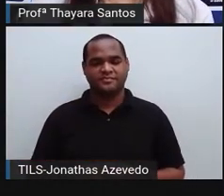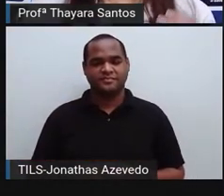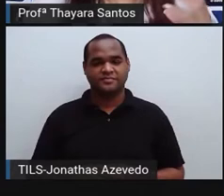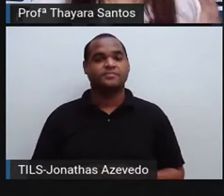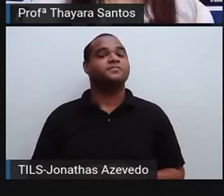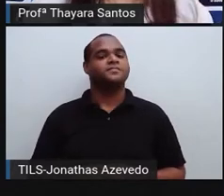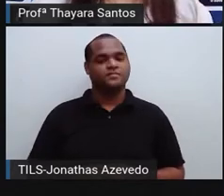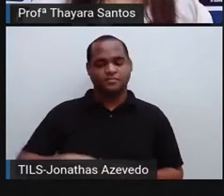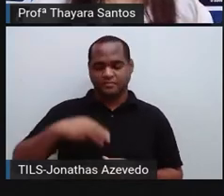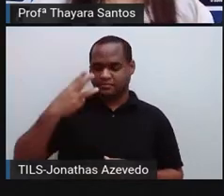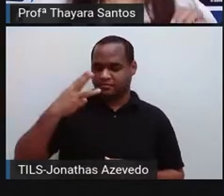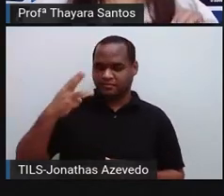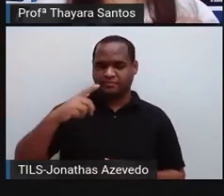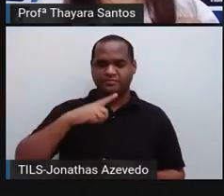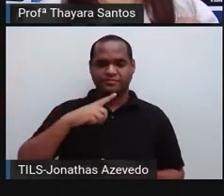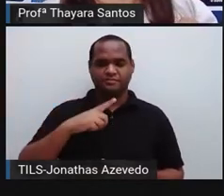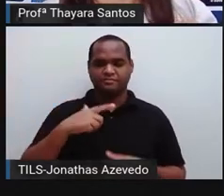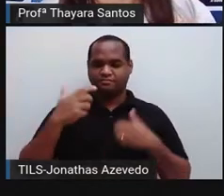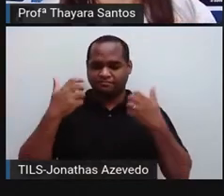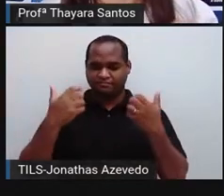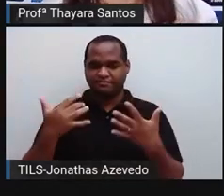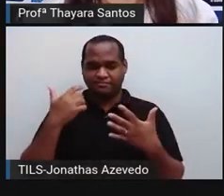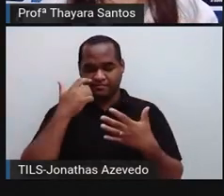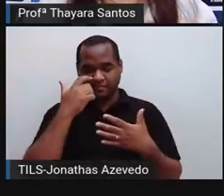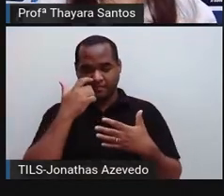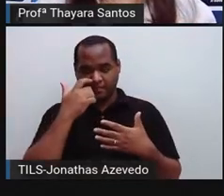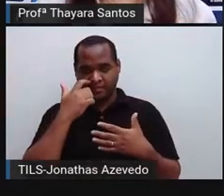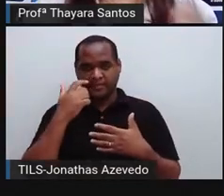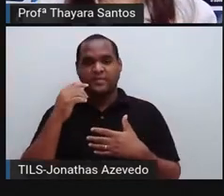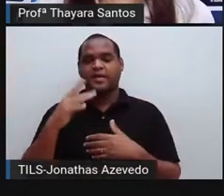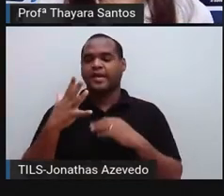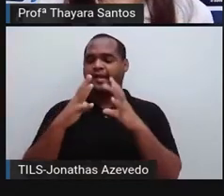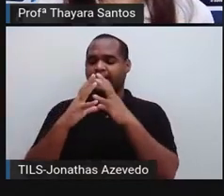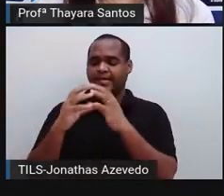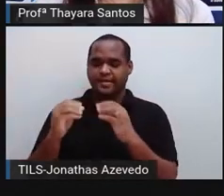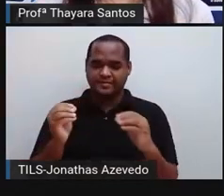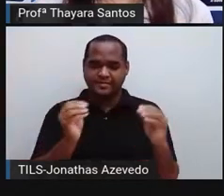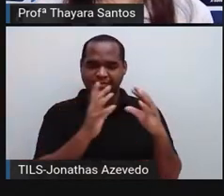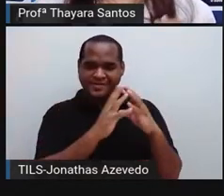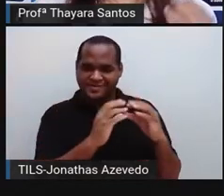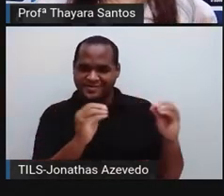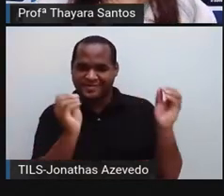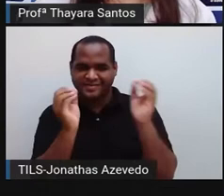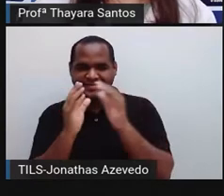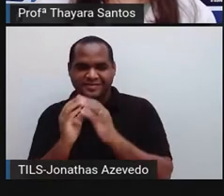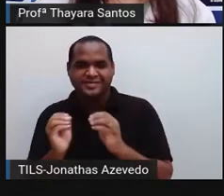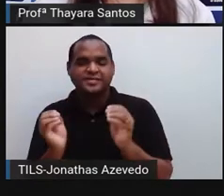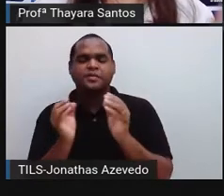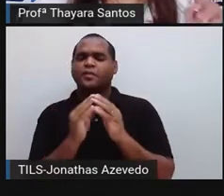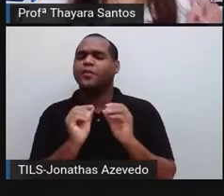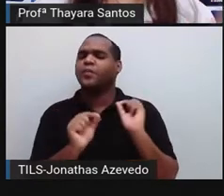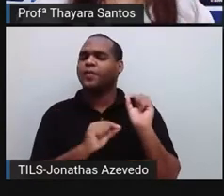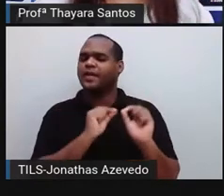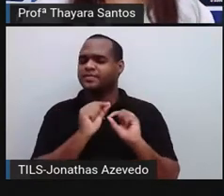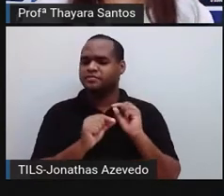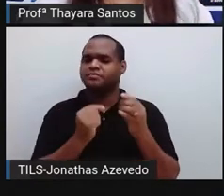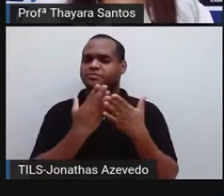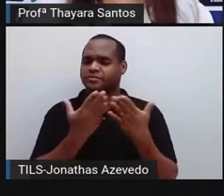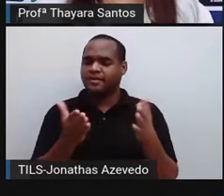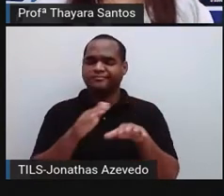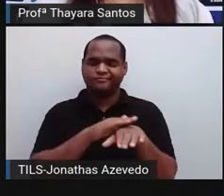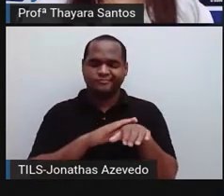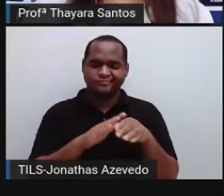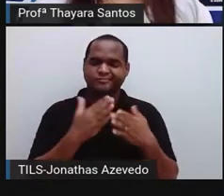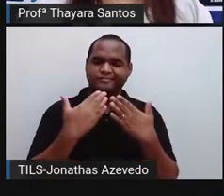E o terceiro nível dessa cadeia alimentar são os decompositores. Quem são os decompositores? A gente já conversou